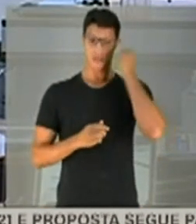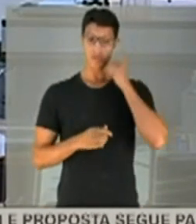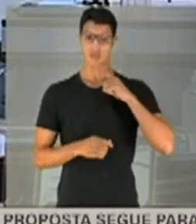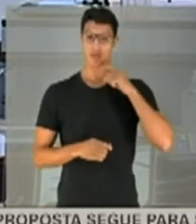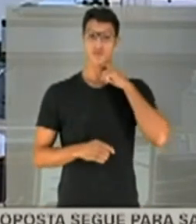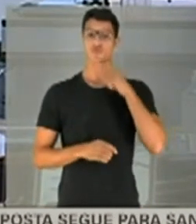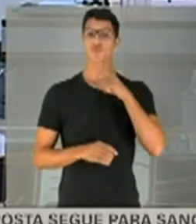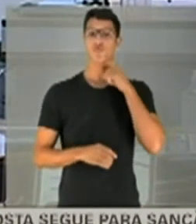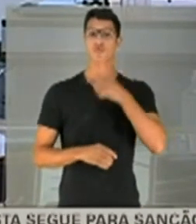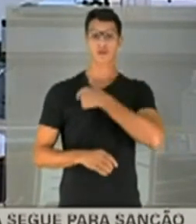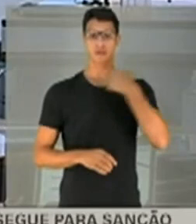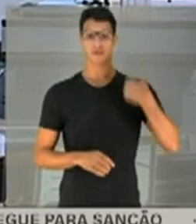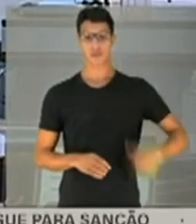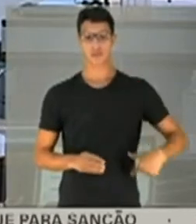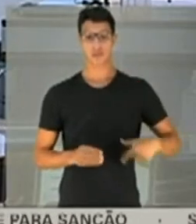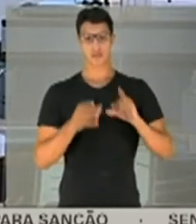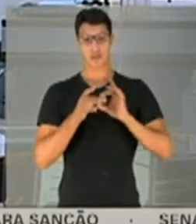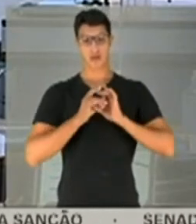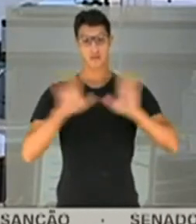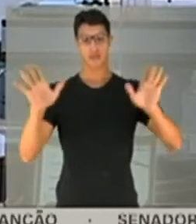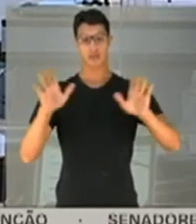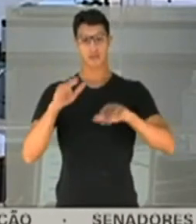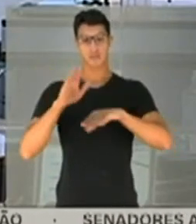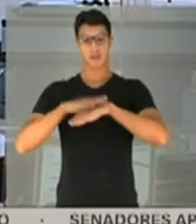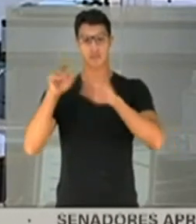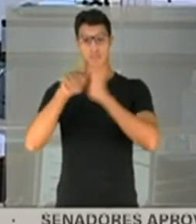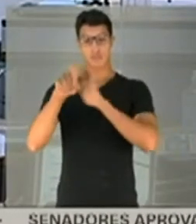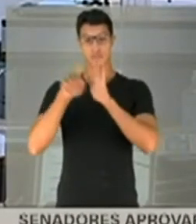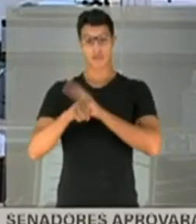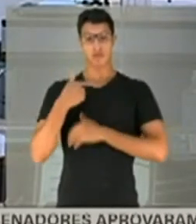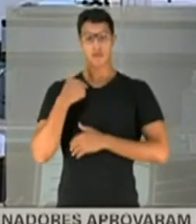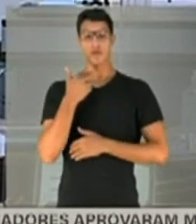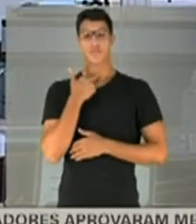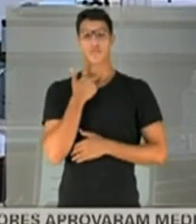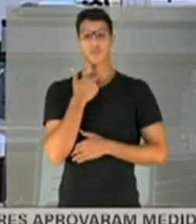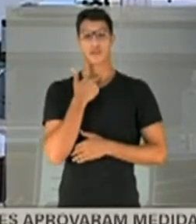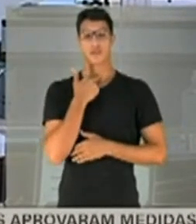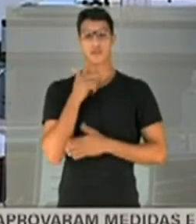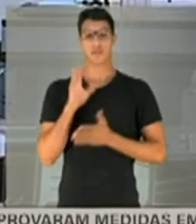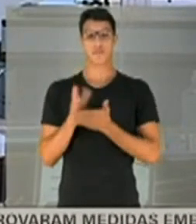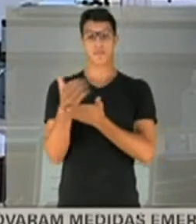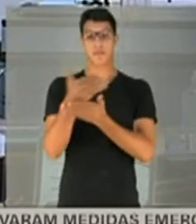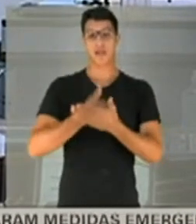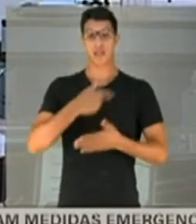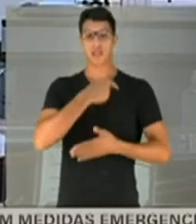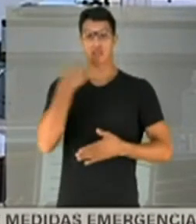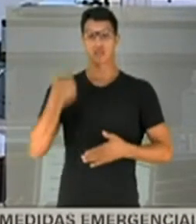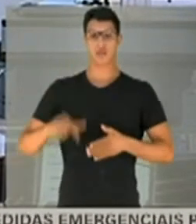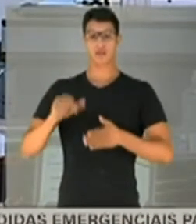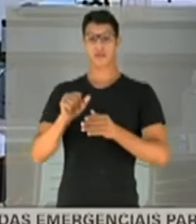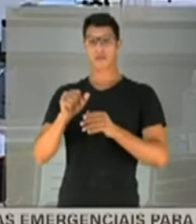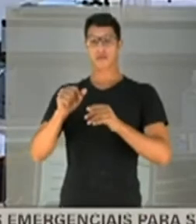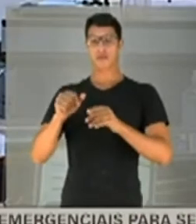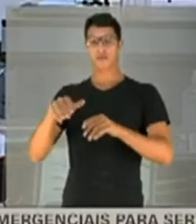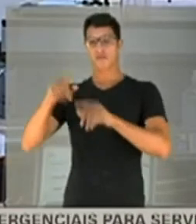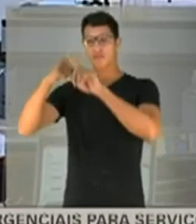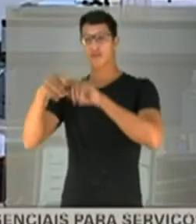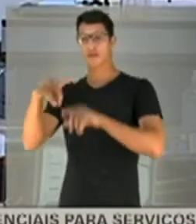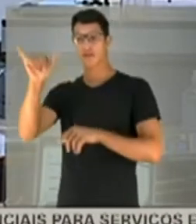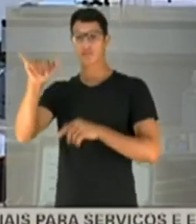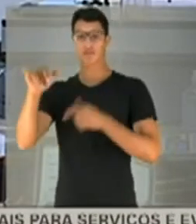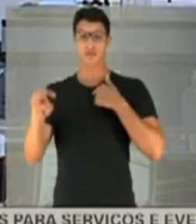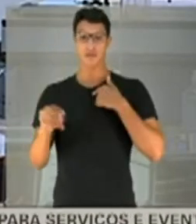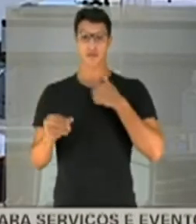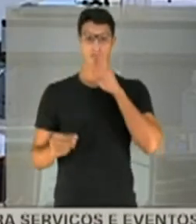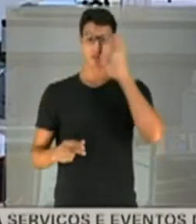dúvidas sobre os dados da China, fiquem à vontade para fazer os questionamentos. Mas eu não poderia pegar o dado da China e multiplicar por Y, porque